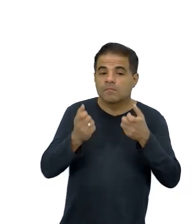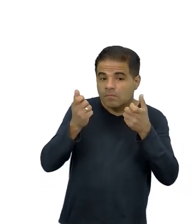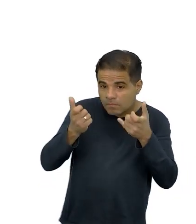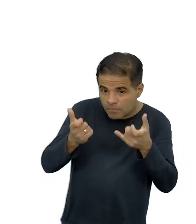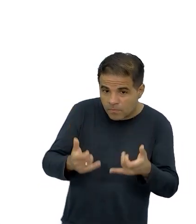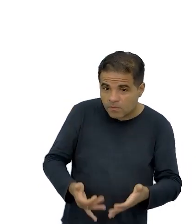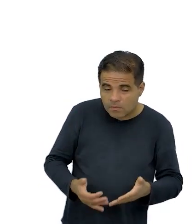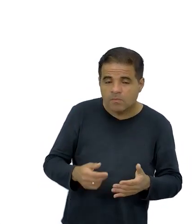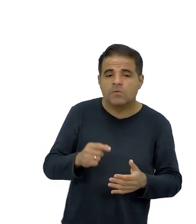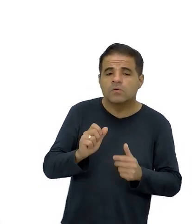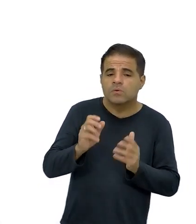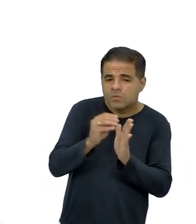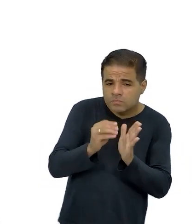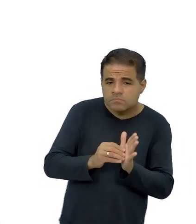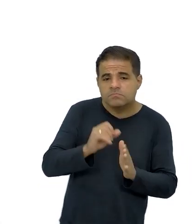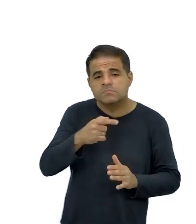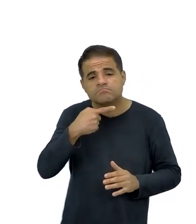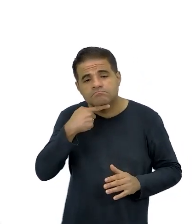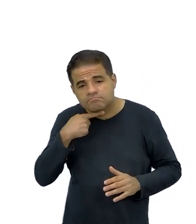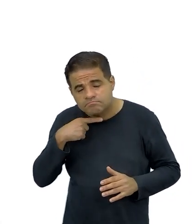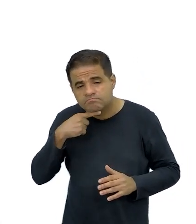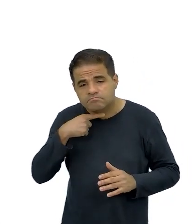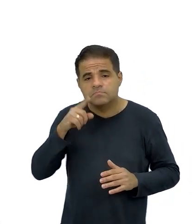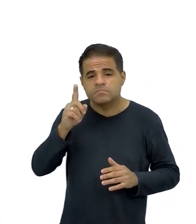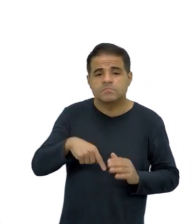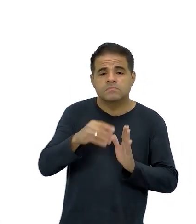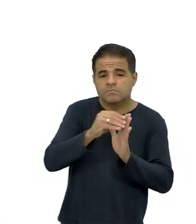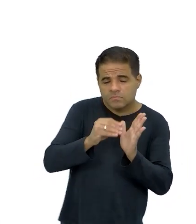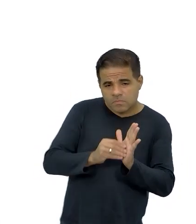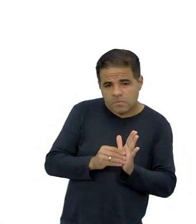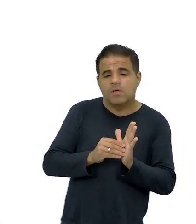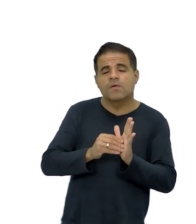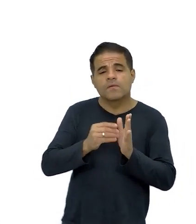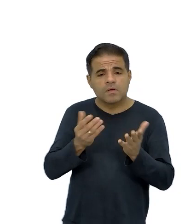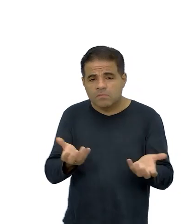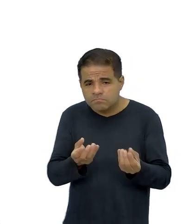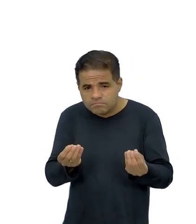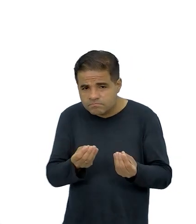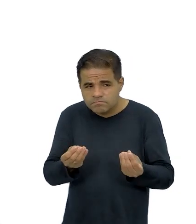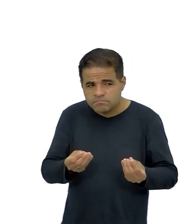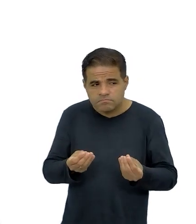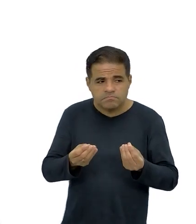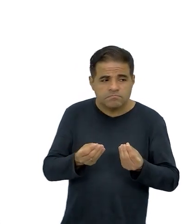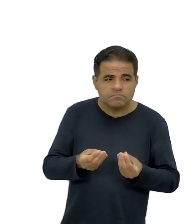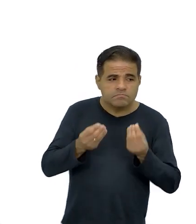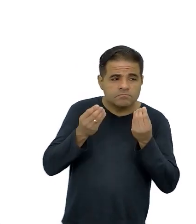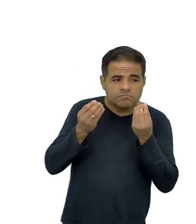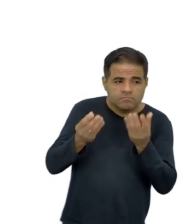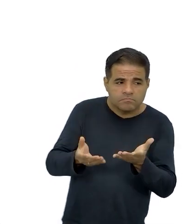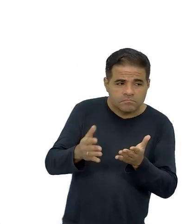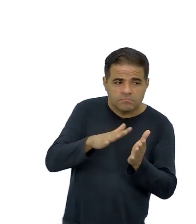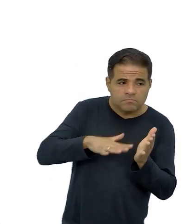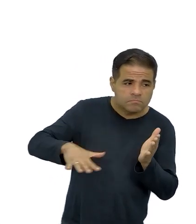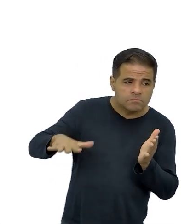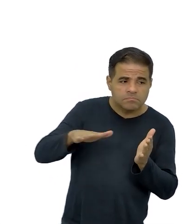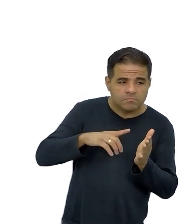escolhas e modificar, se desejar, né, os sinais empregados. E na 3, compartilhar